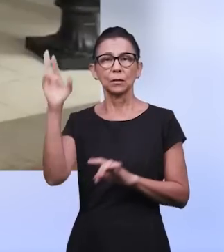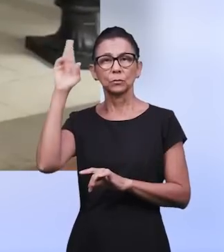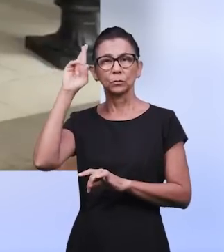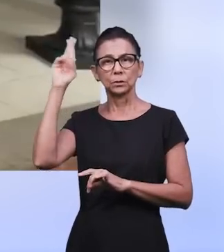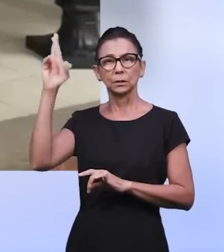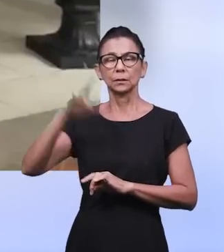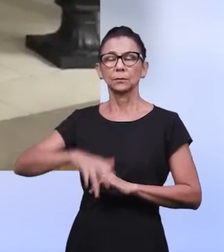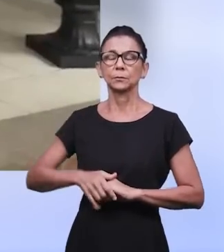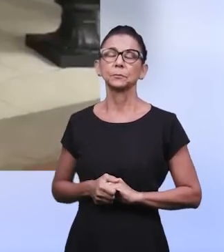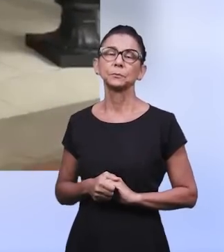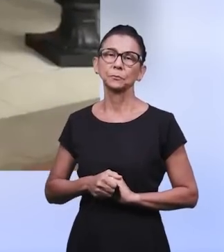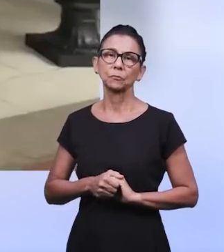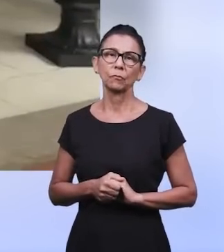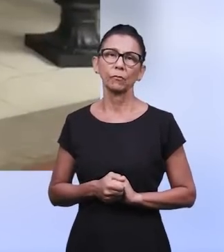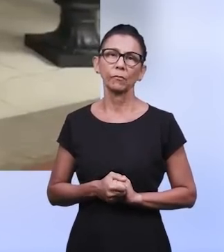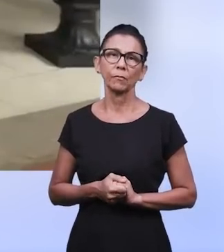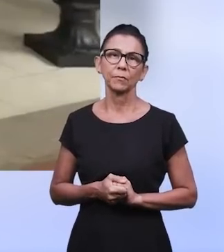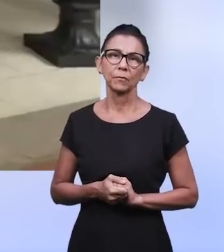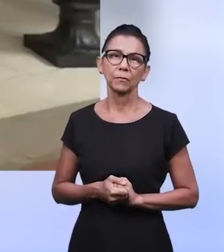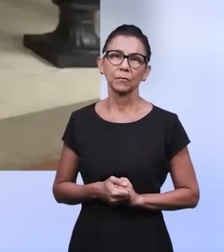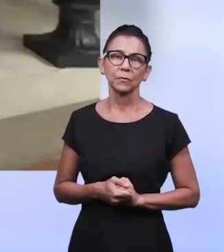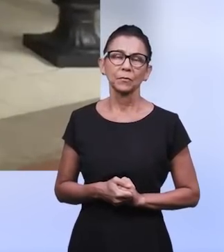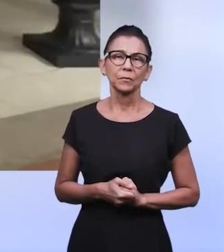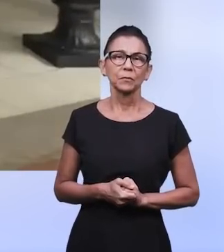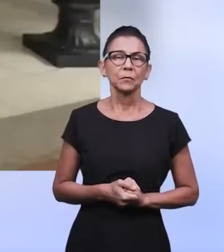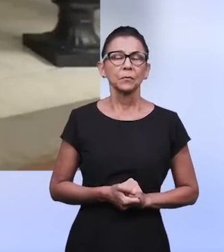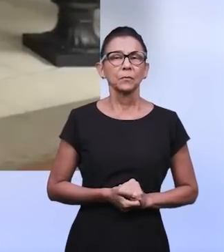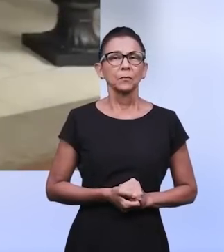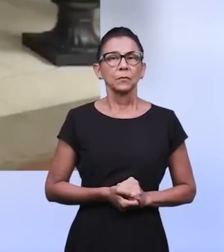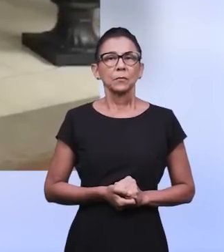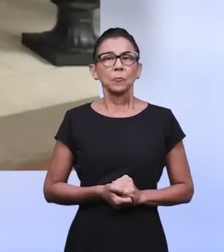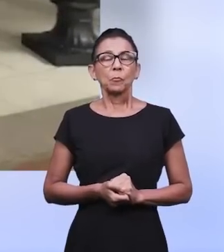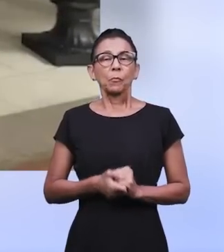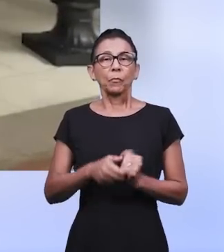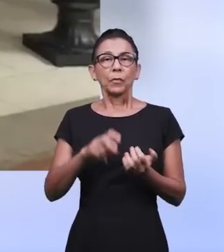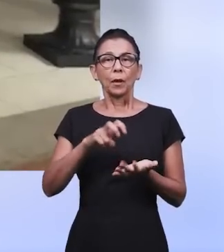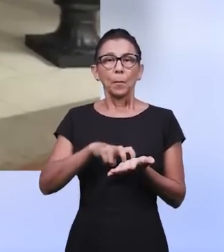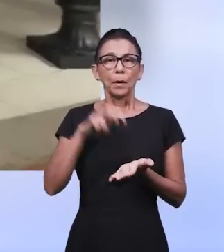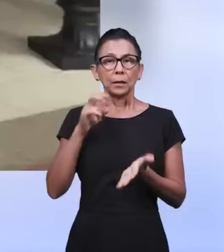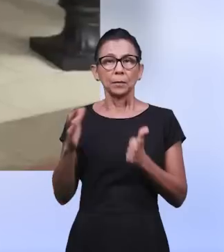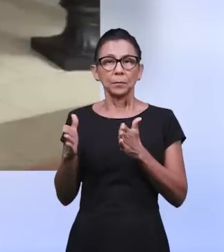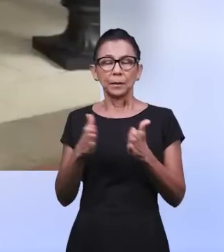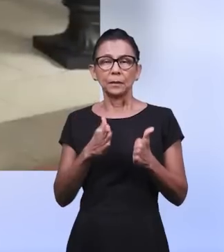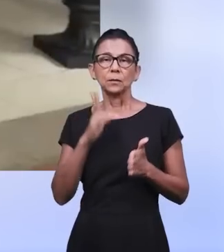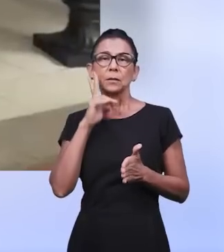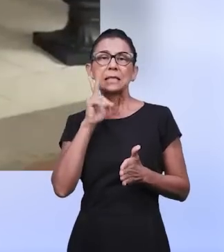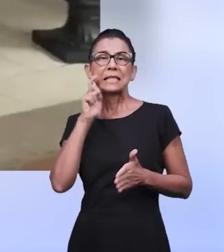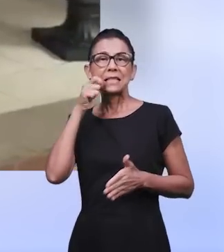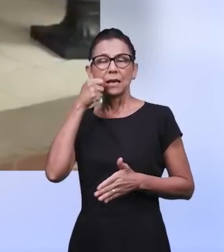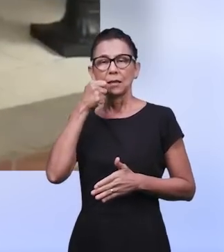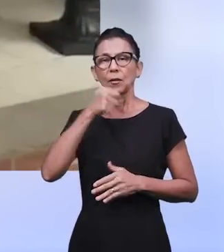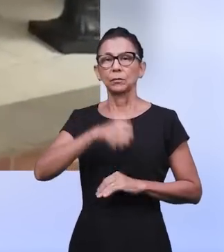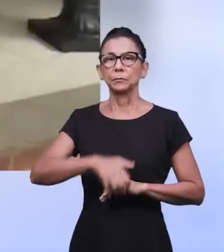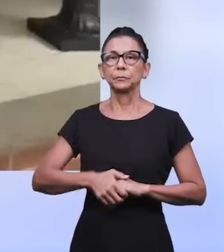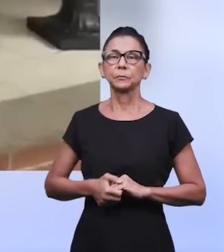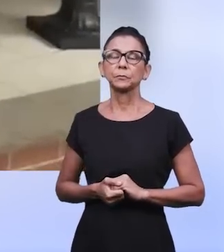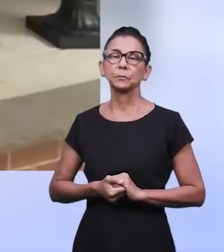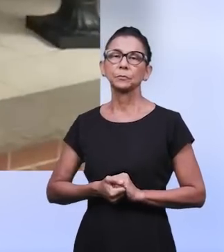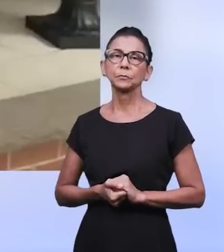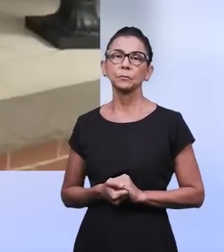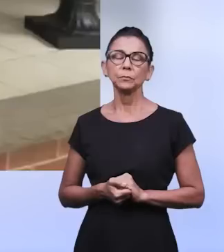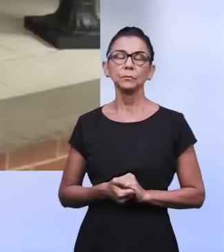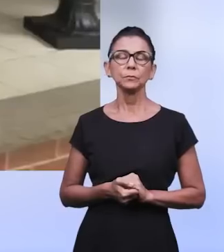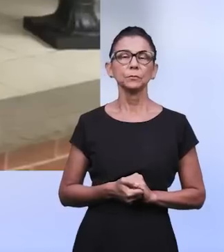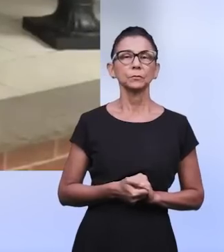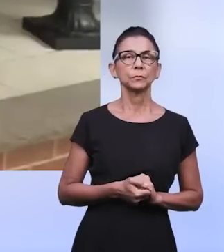saíram daqui fortalecidos. Hoje de manhã nós tivemos uma ceia, logo após a